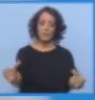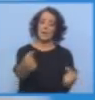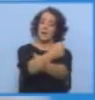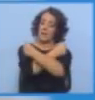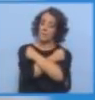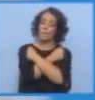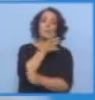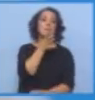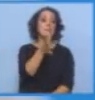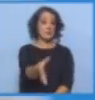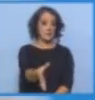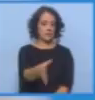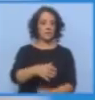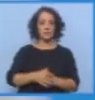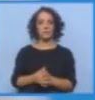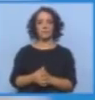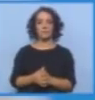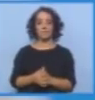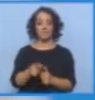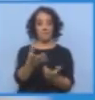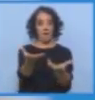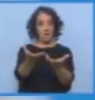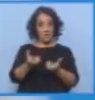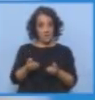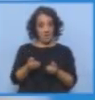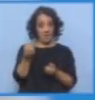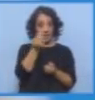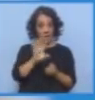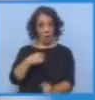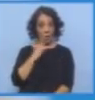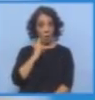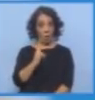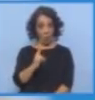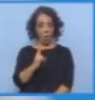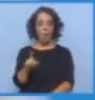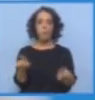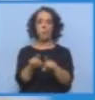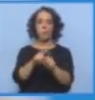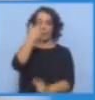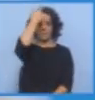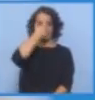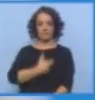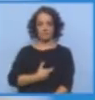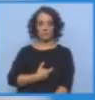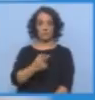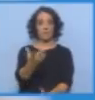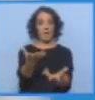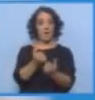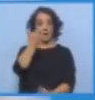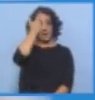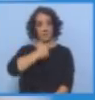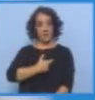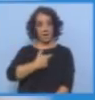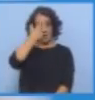disse-lhes: quem receber uma destas crianças em meu nome, é a mim que recebeu. E quem me receber não me recebe a